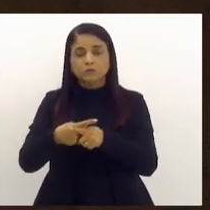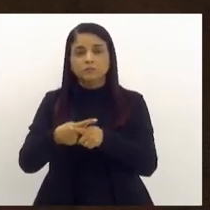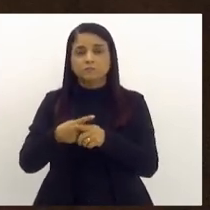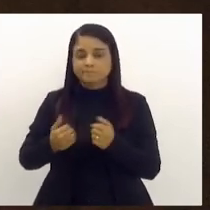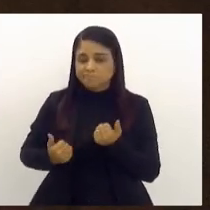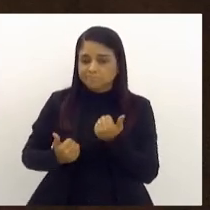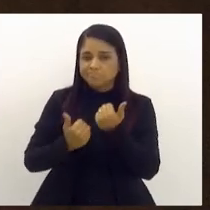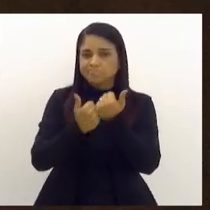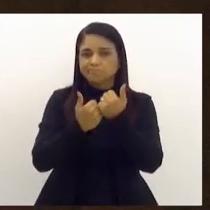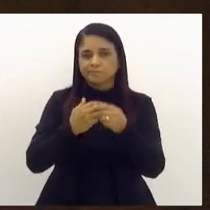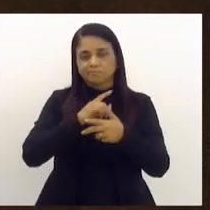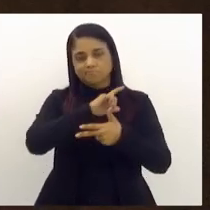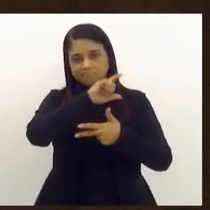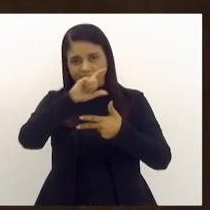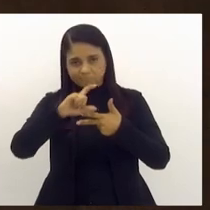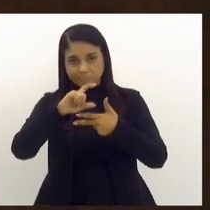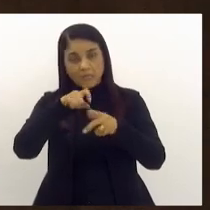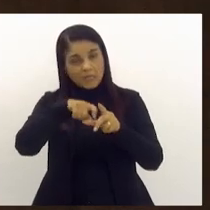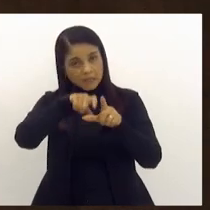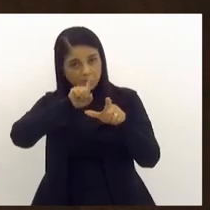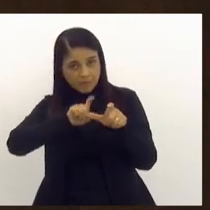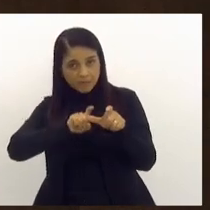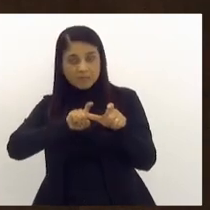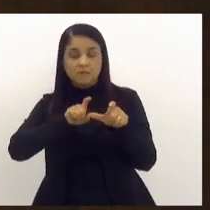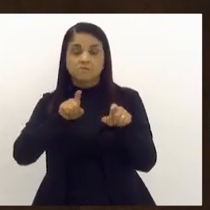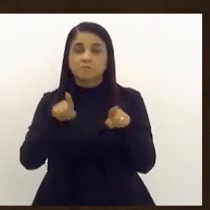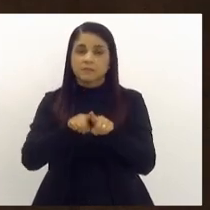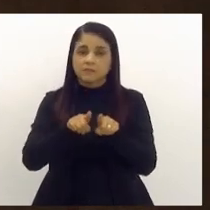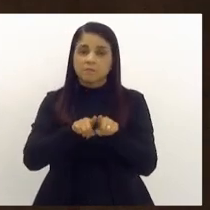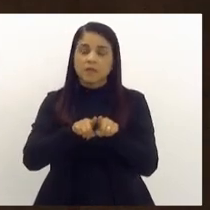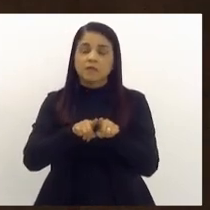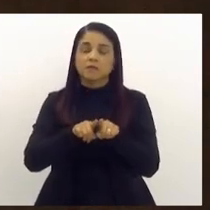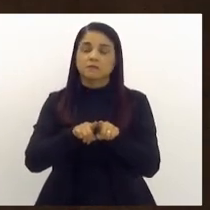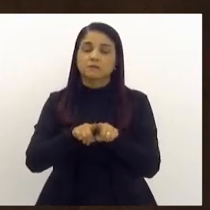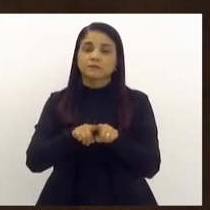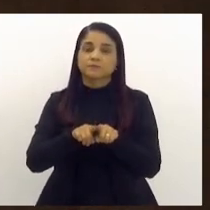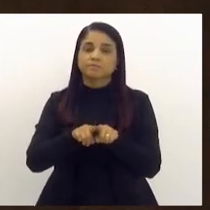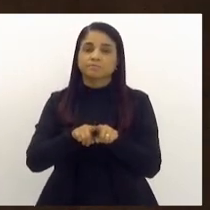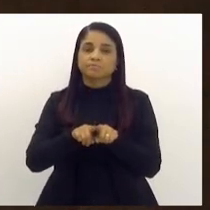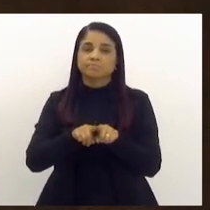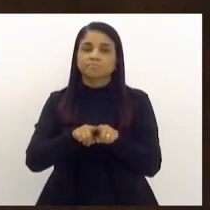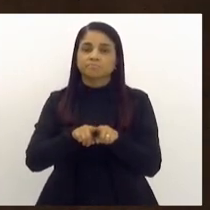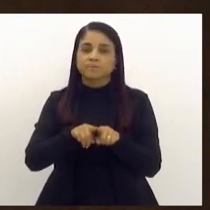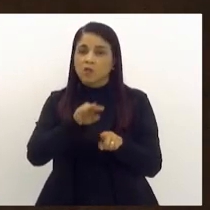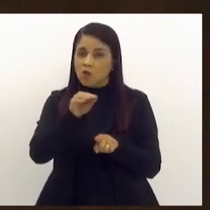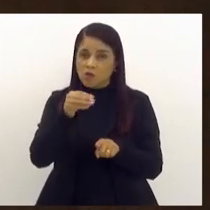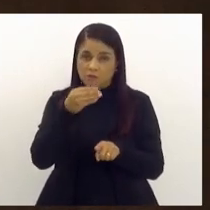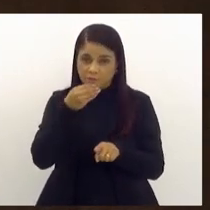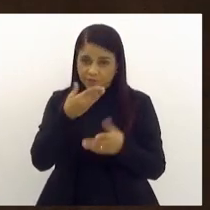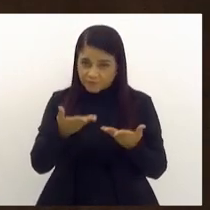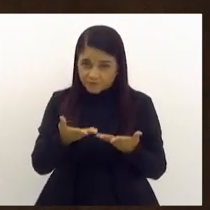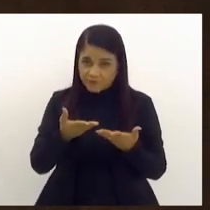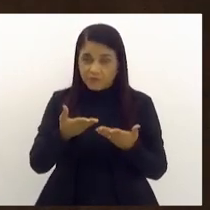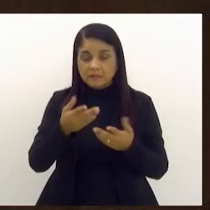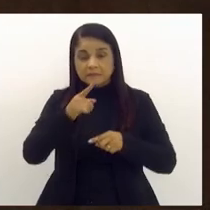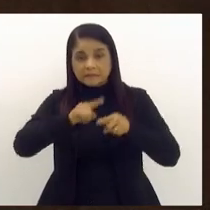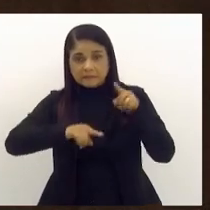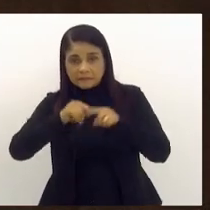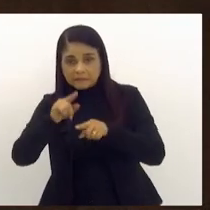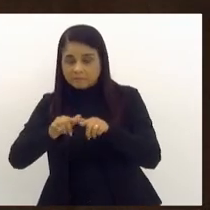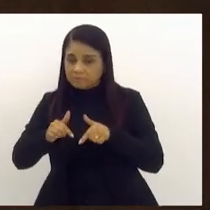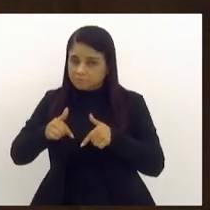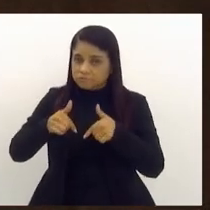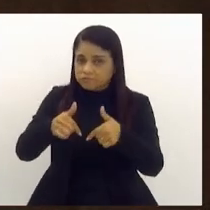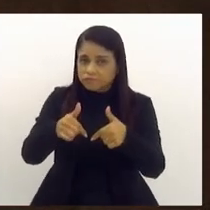Poder Legislativo não só a independência, como já o fez, mas também, evidentemente, meios de trabalho, de